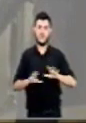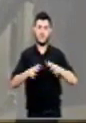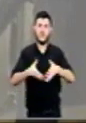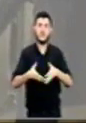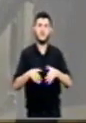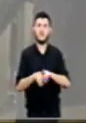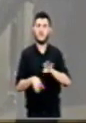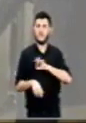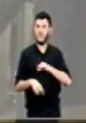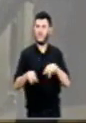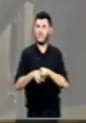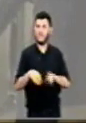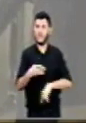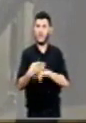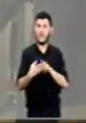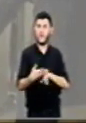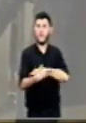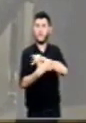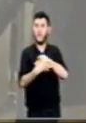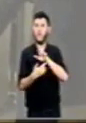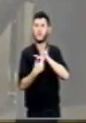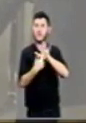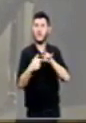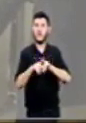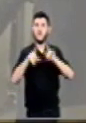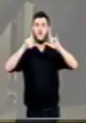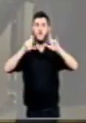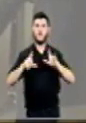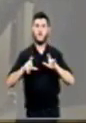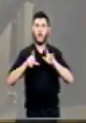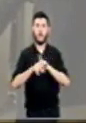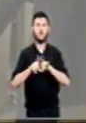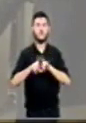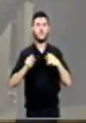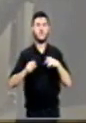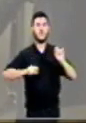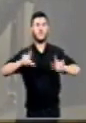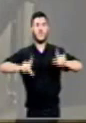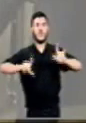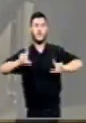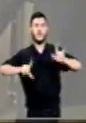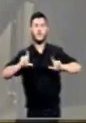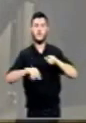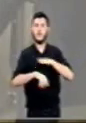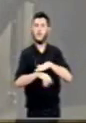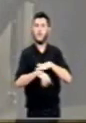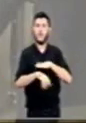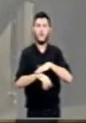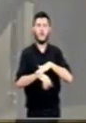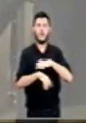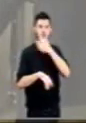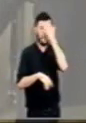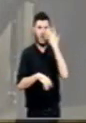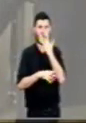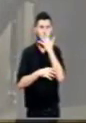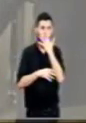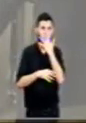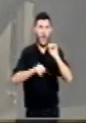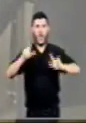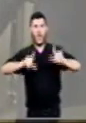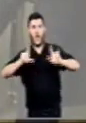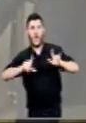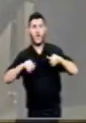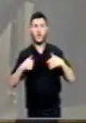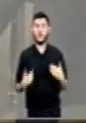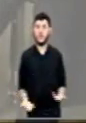policiais em programas de televisão de ampla repercussão nacional e em horário nobre. Pessoas essas que sempre